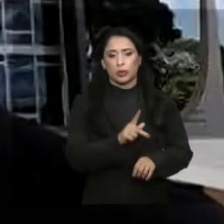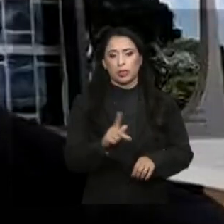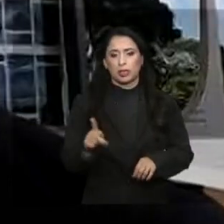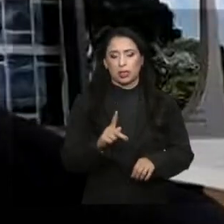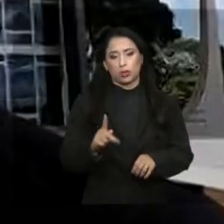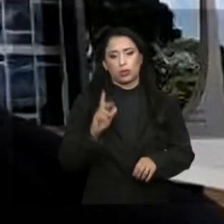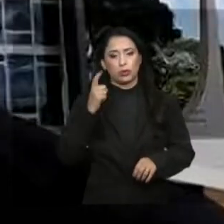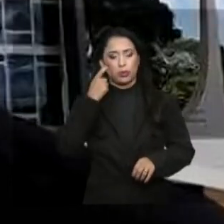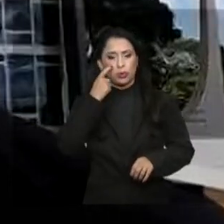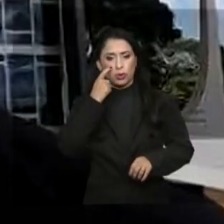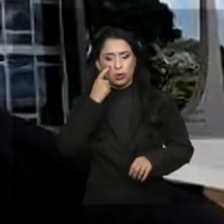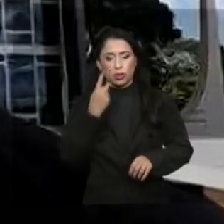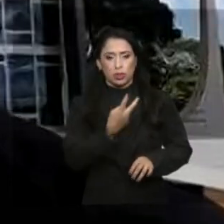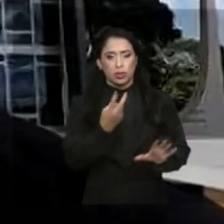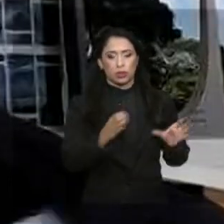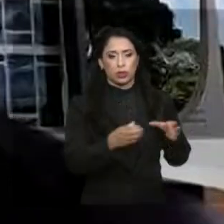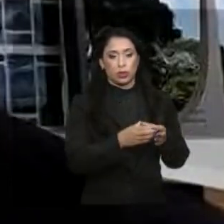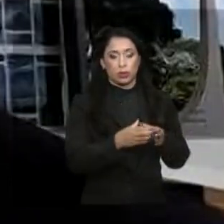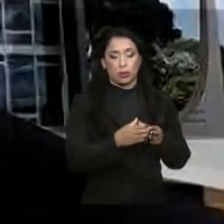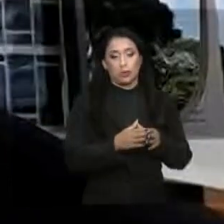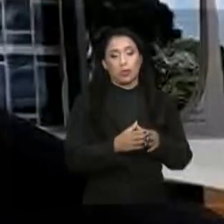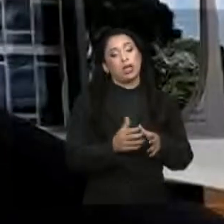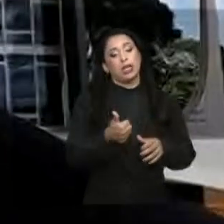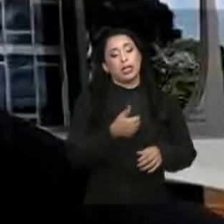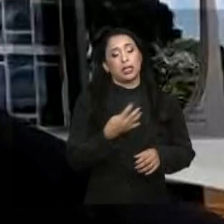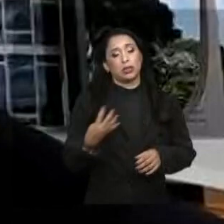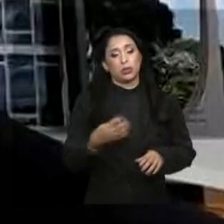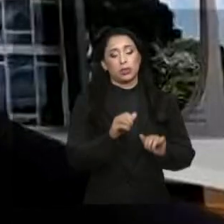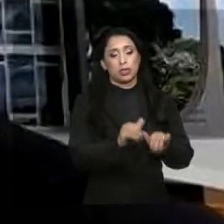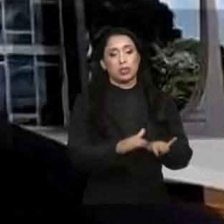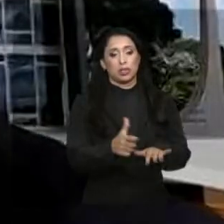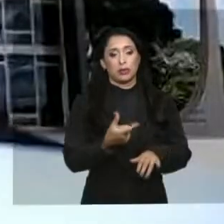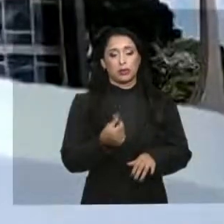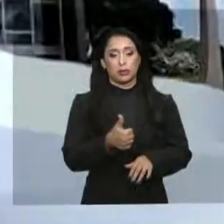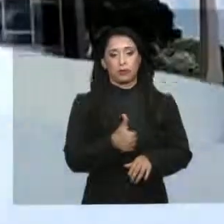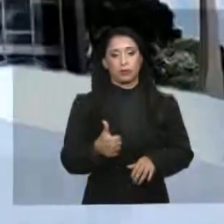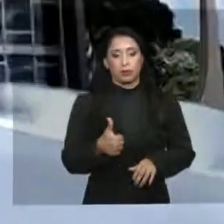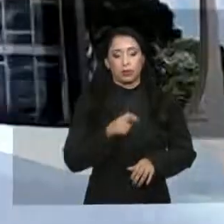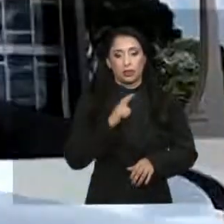ministro Nunes Marques, segunda turma, 14 de setembro de 2021.